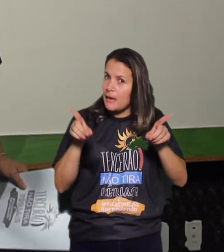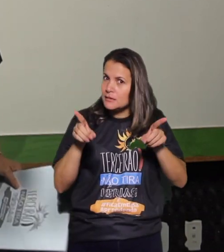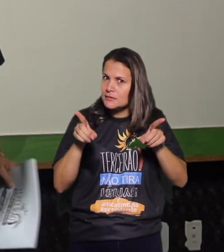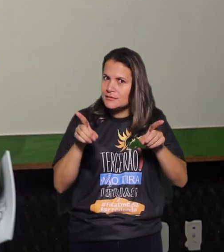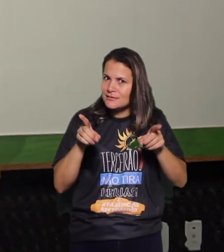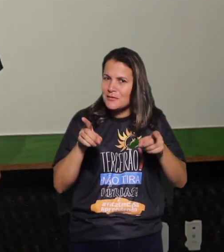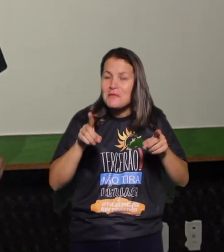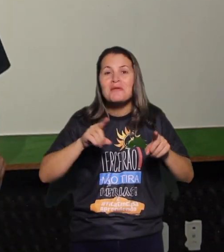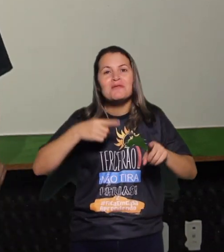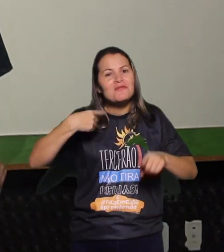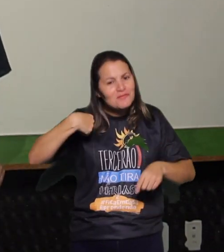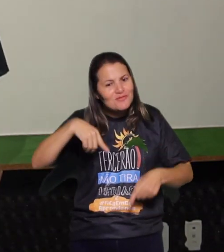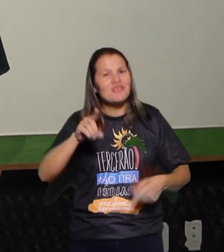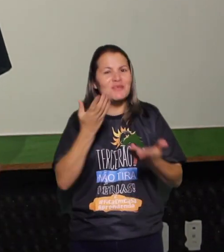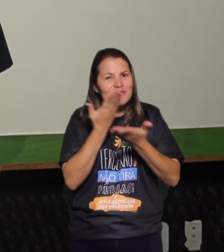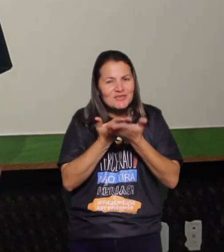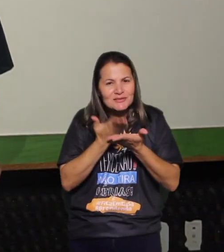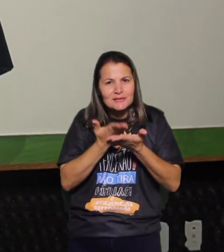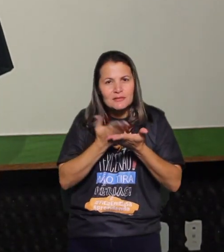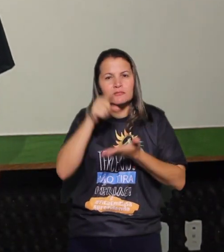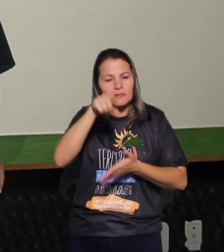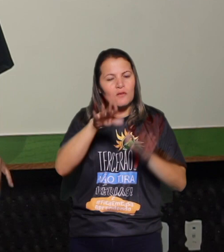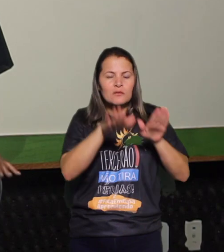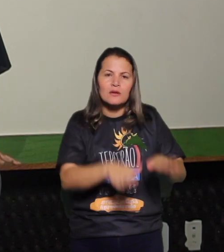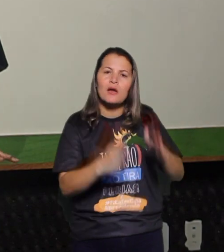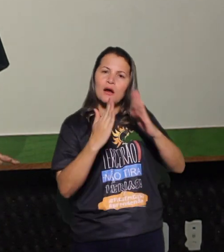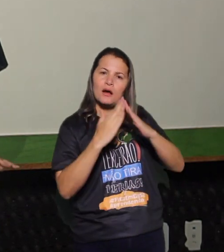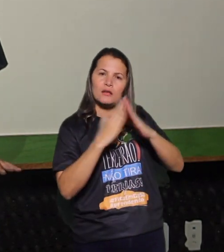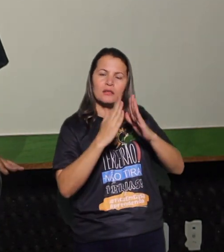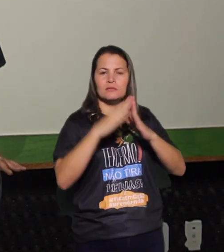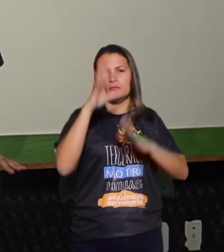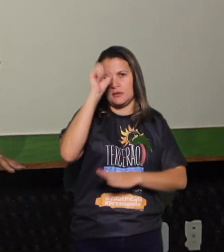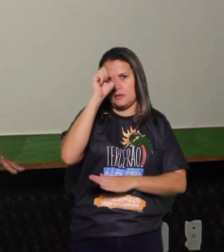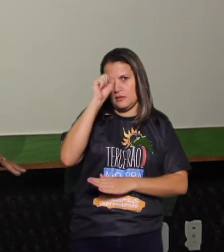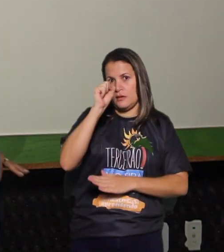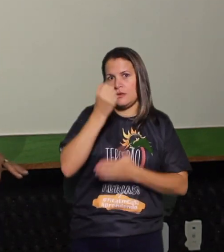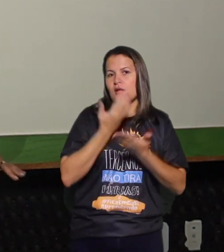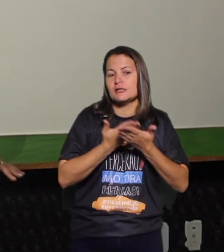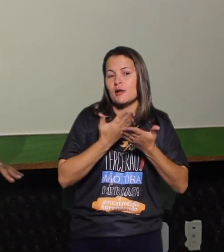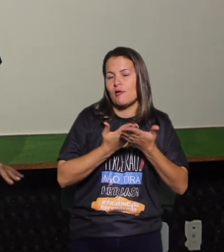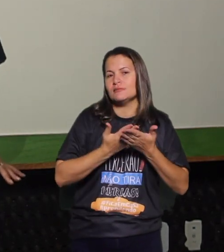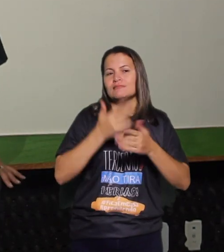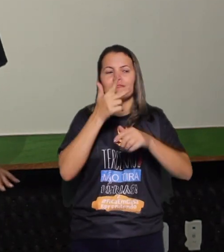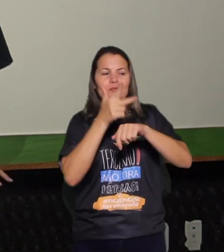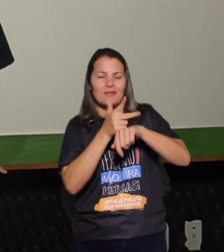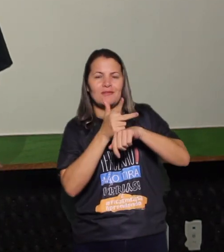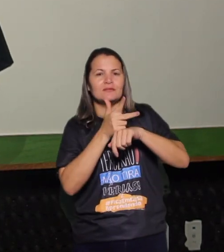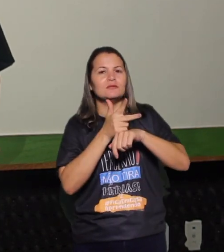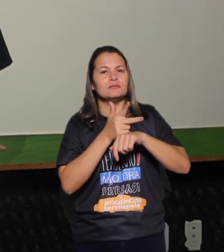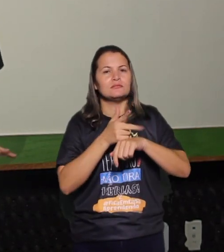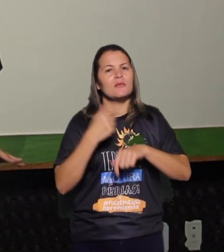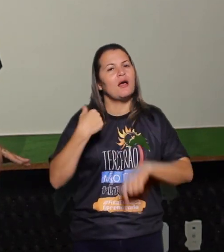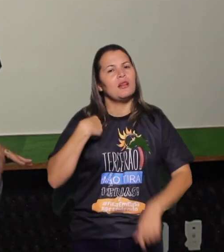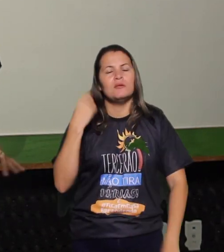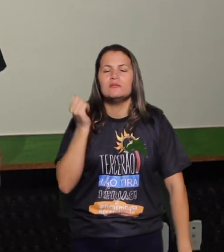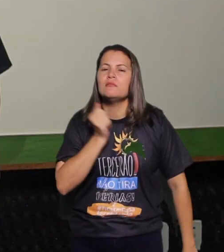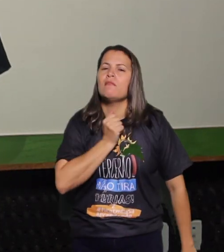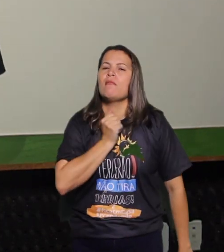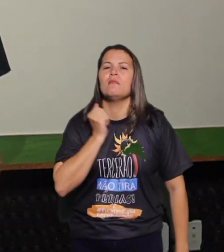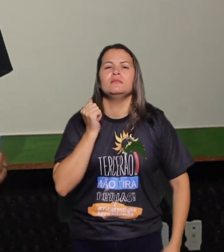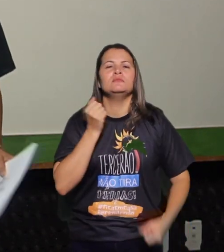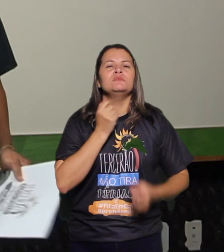de aula. Para que você fique em casa aprendendo, as aulas continuam pelo vídeo. Eu estava morrendo